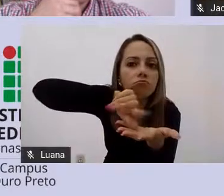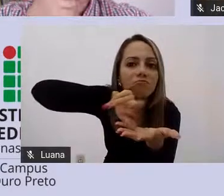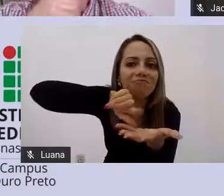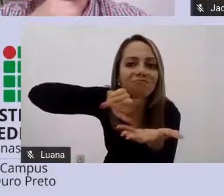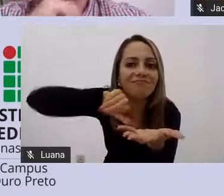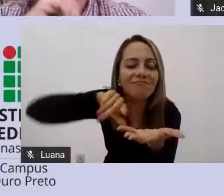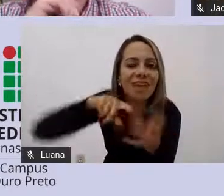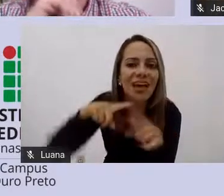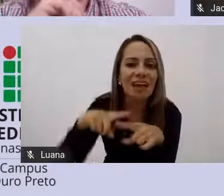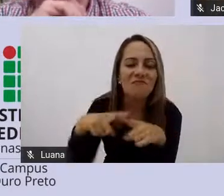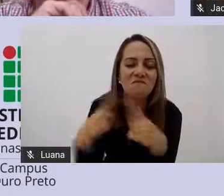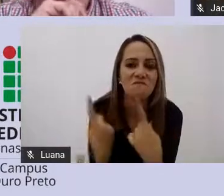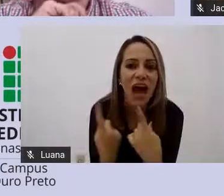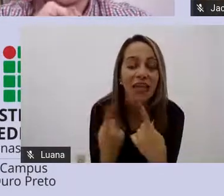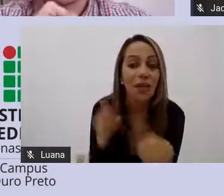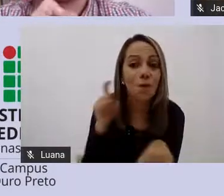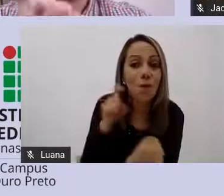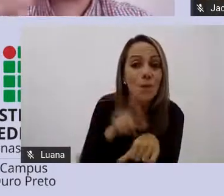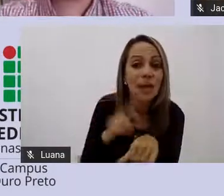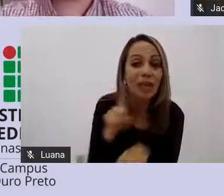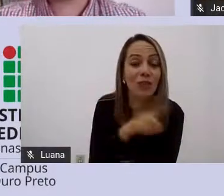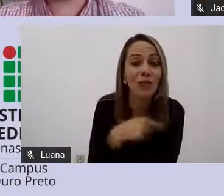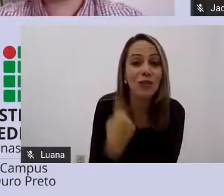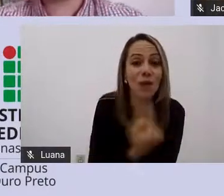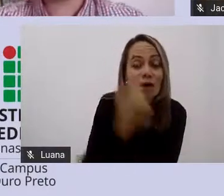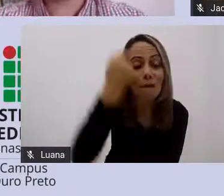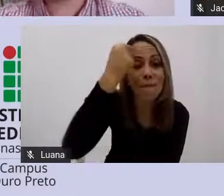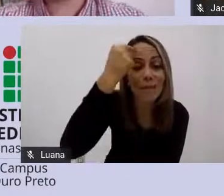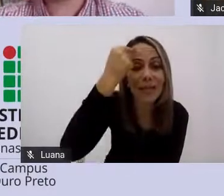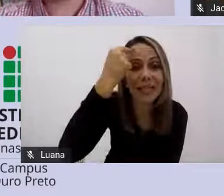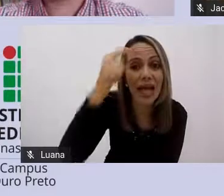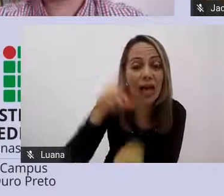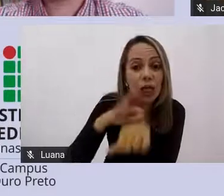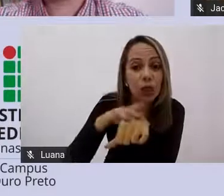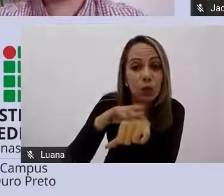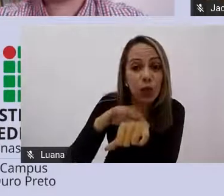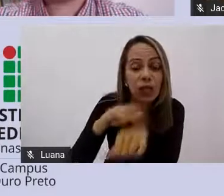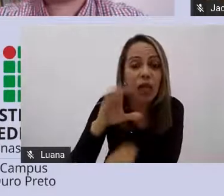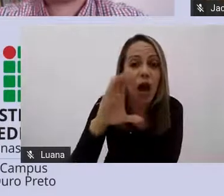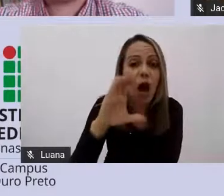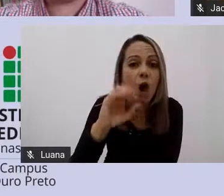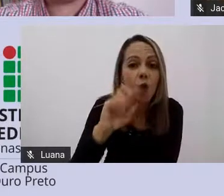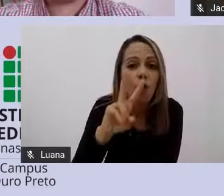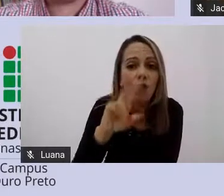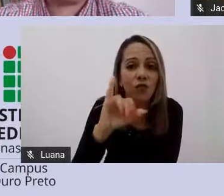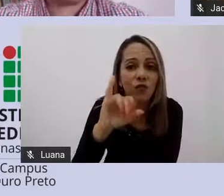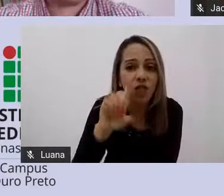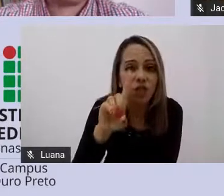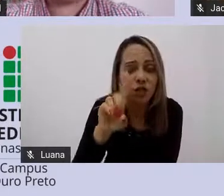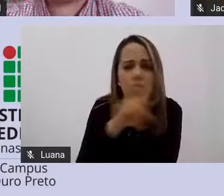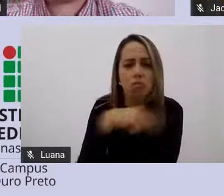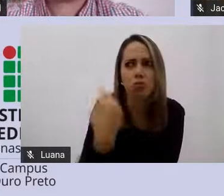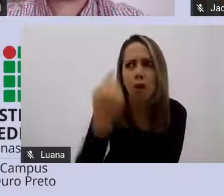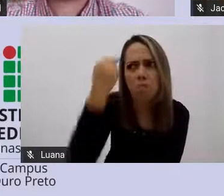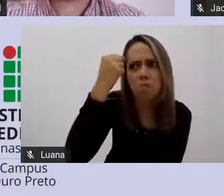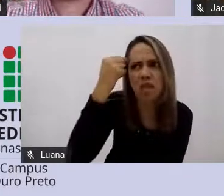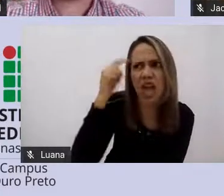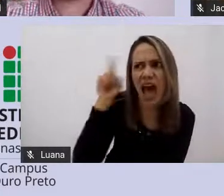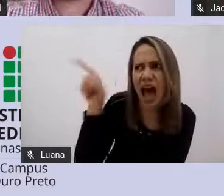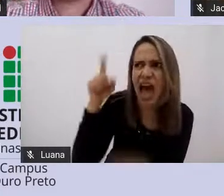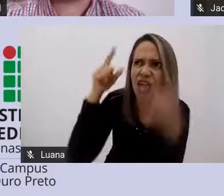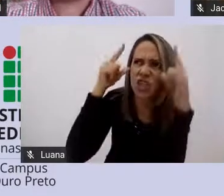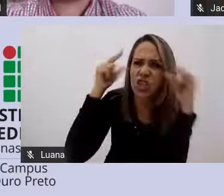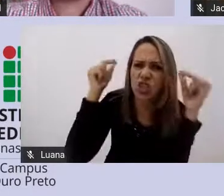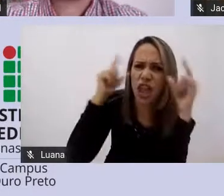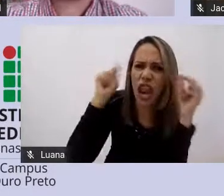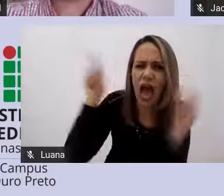chinês, que vem da comida de chinês, né, e cria uma xenofobia em torno disso. É muito interessante como a gente apaga, né, a